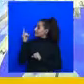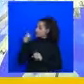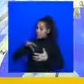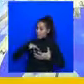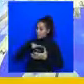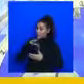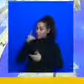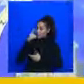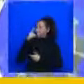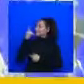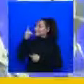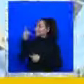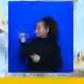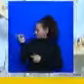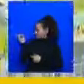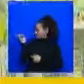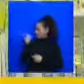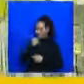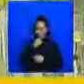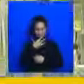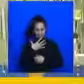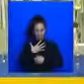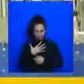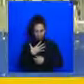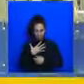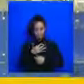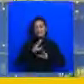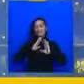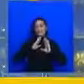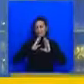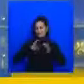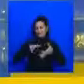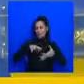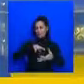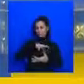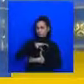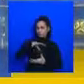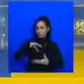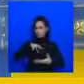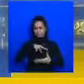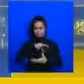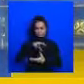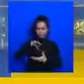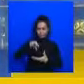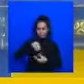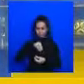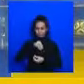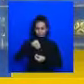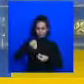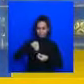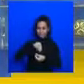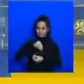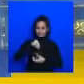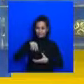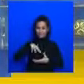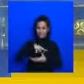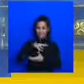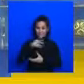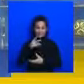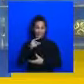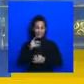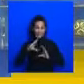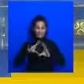Globo ligado. Valendo! Muito bem. Já o globo já devidamente carregado.